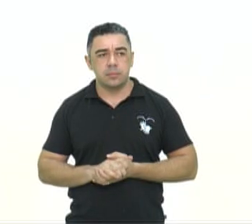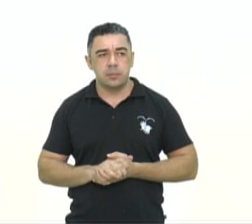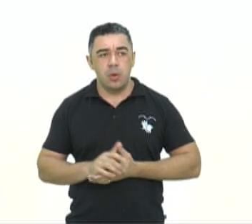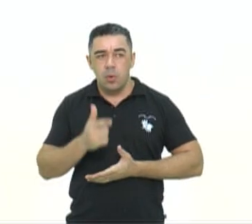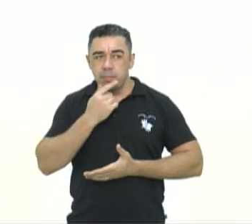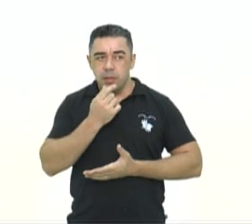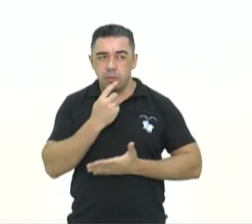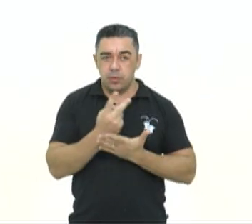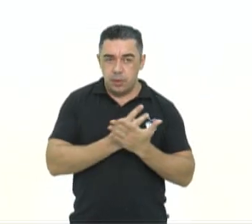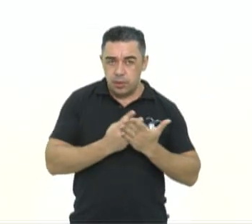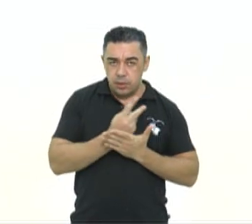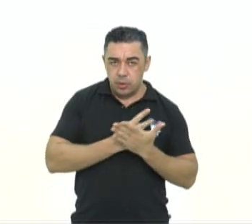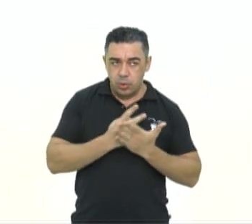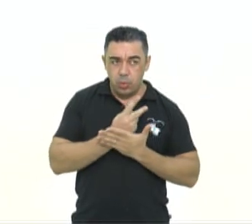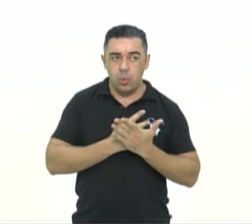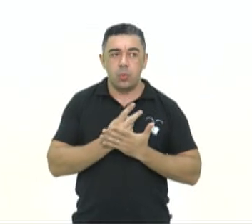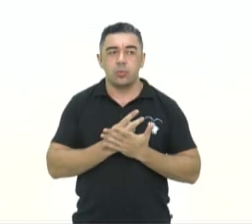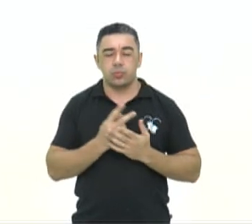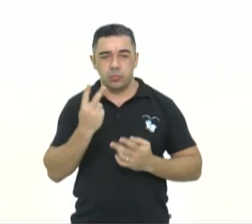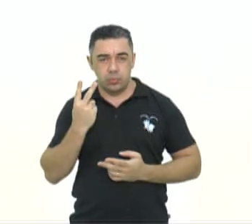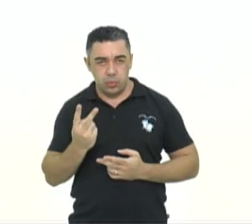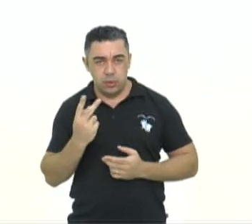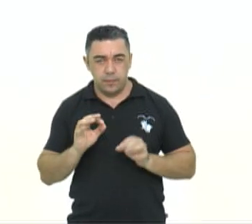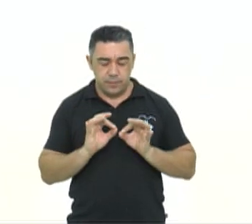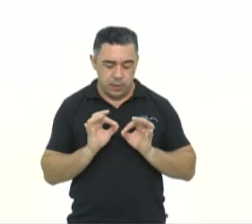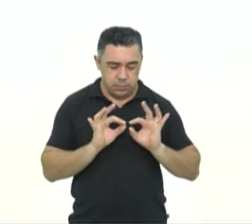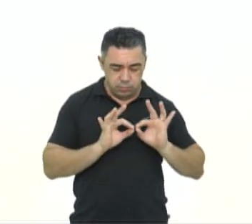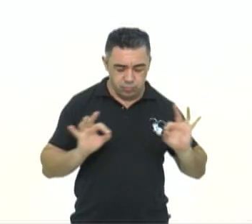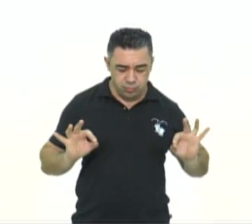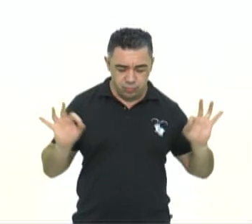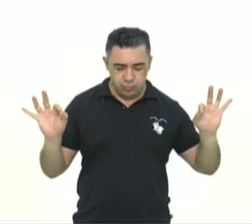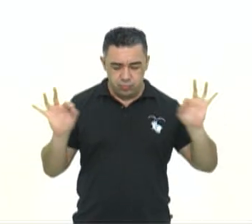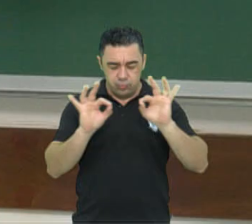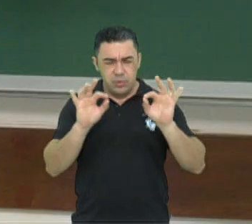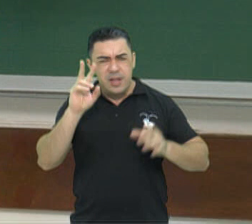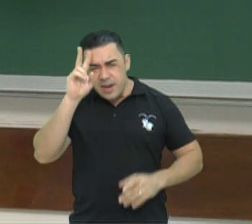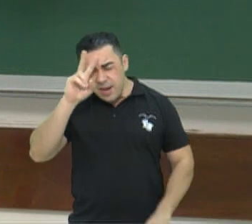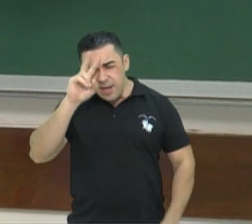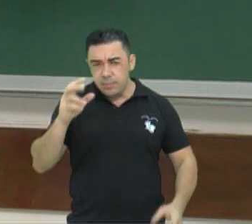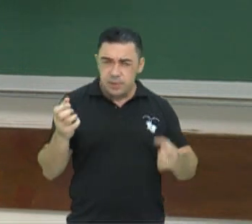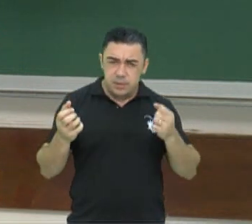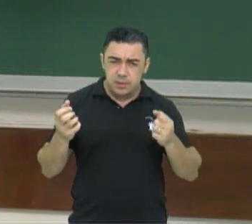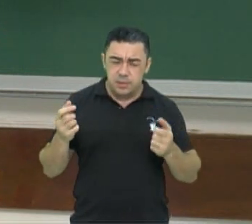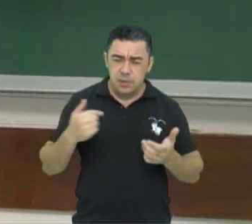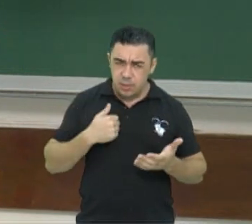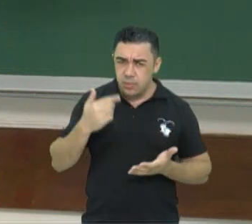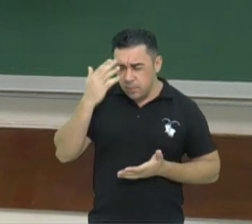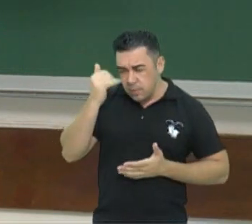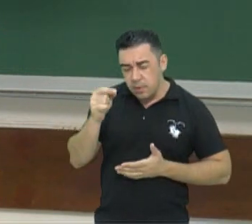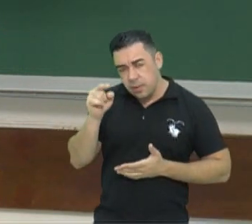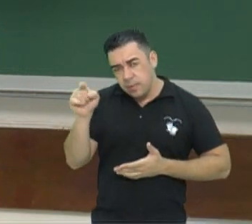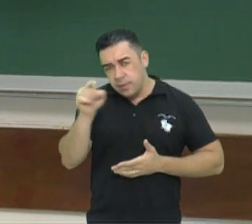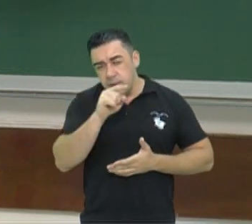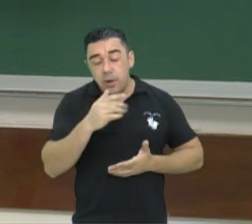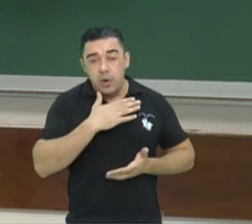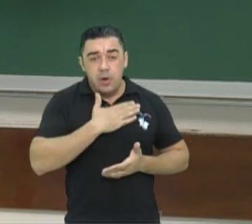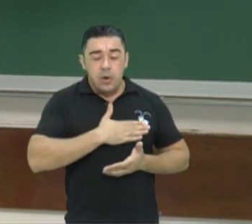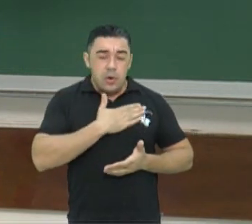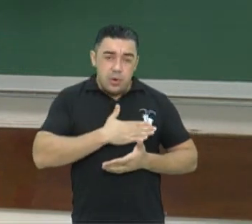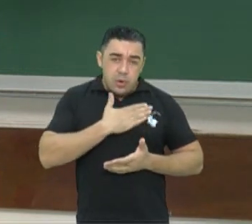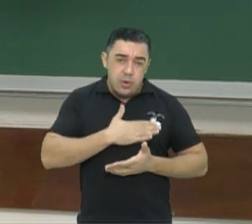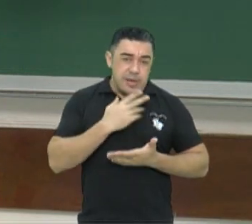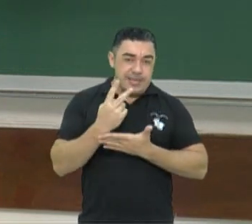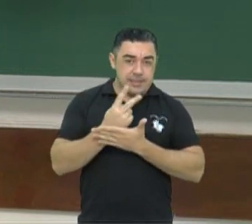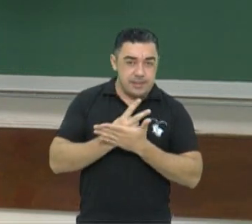Marcos desenhou as seguintes figuras em uma malha quadriculada. Lembra, eu sei que vocês adoram